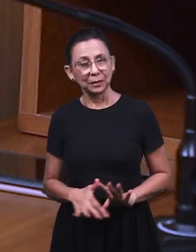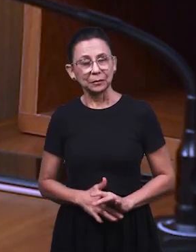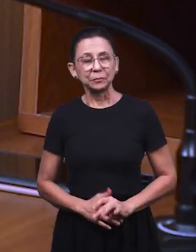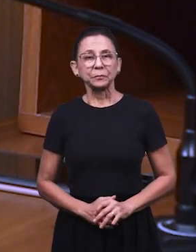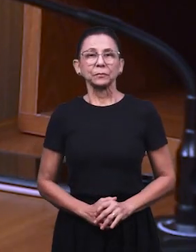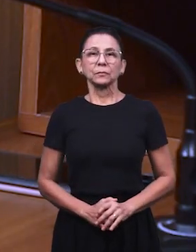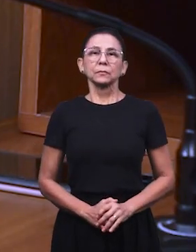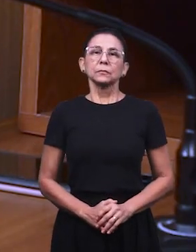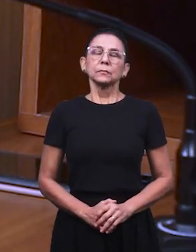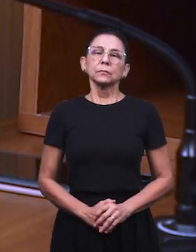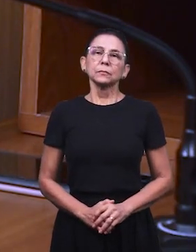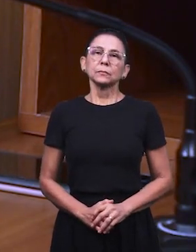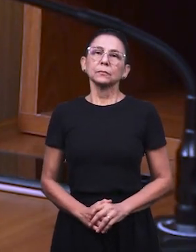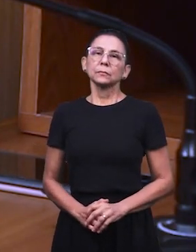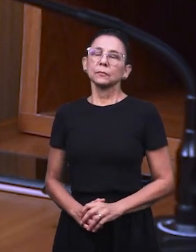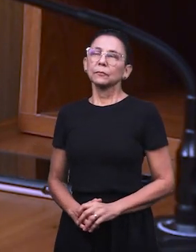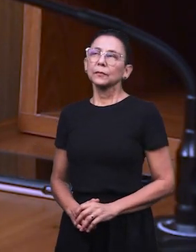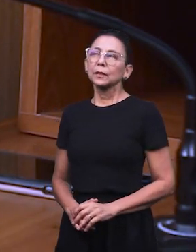muito provado.